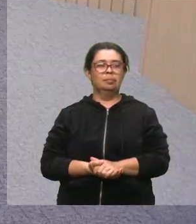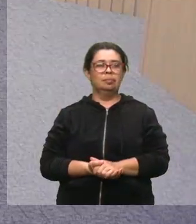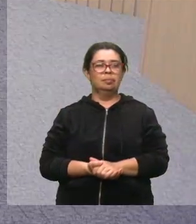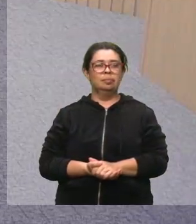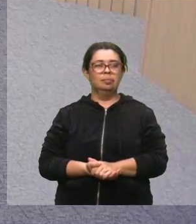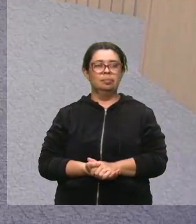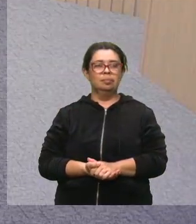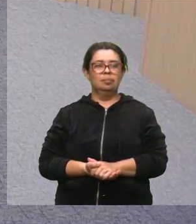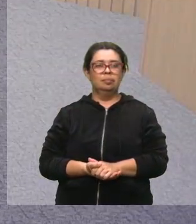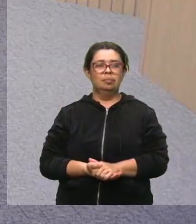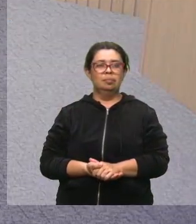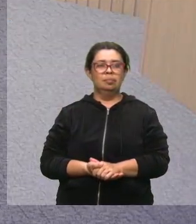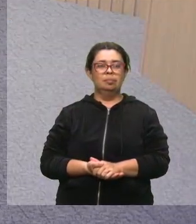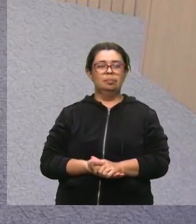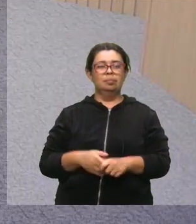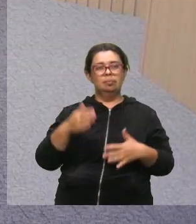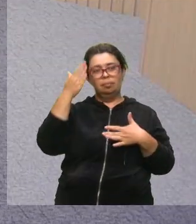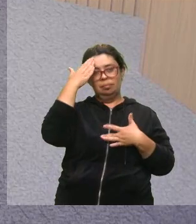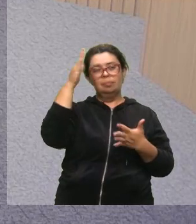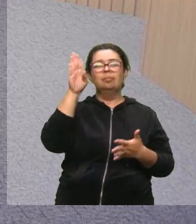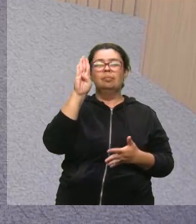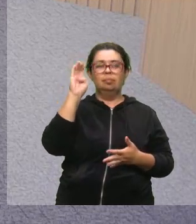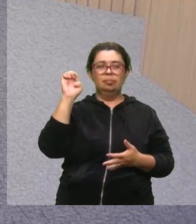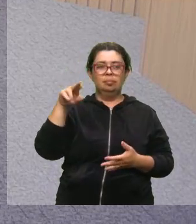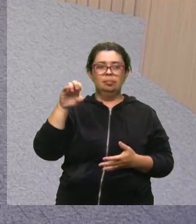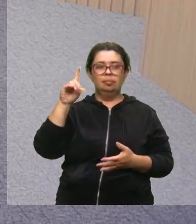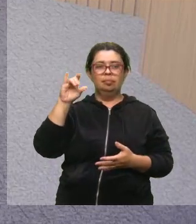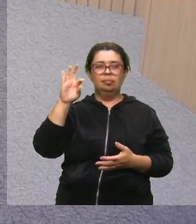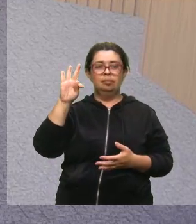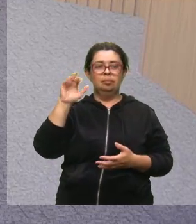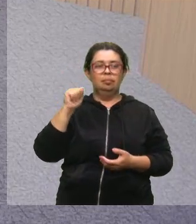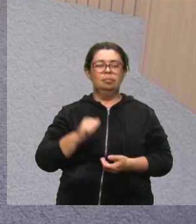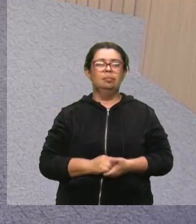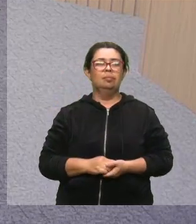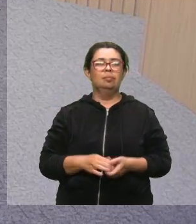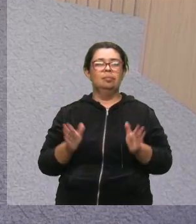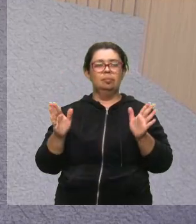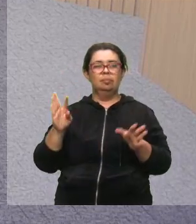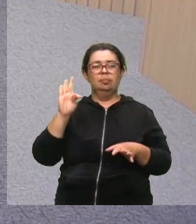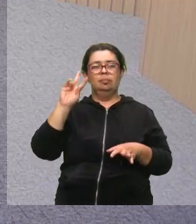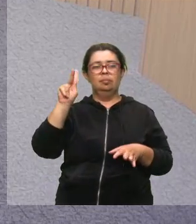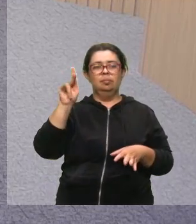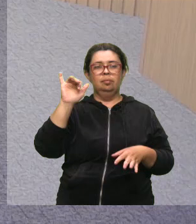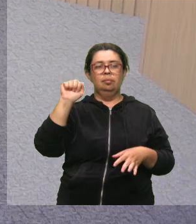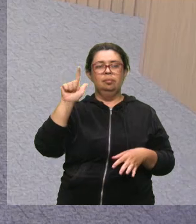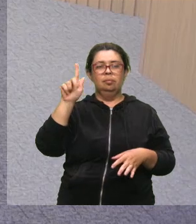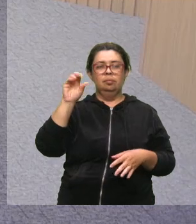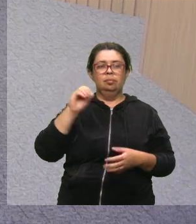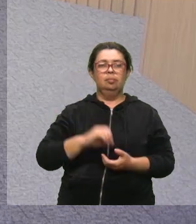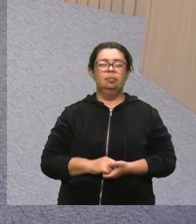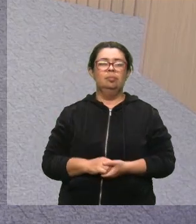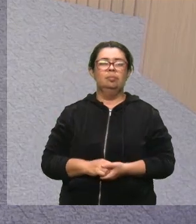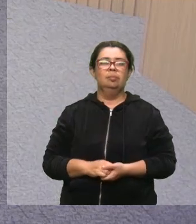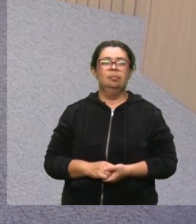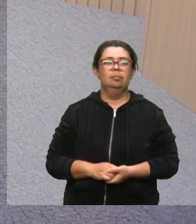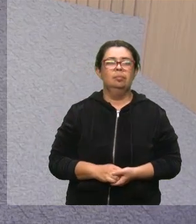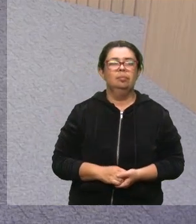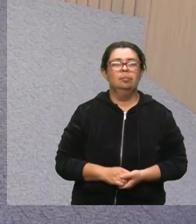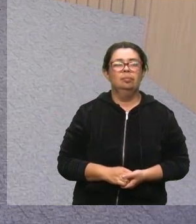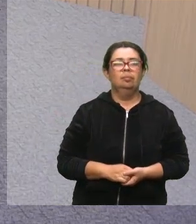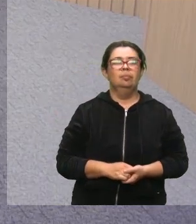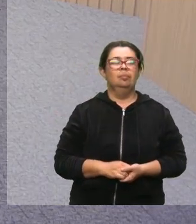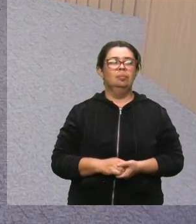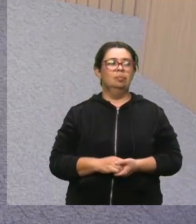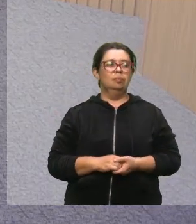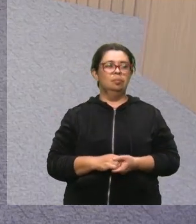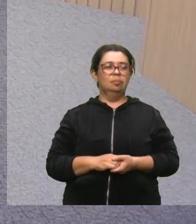Muito obrigado pela contribuição, Benedita. Passo a palavra agora ao senhor Tiago Corado Lima. Fica à vontade para utilizar o microfone da